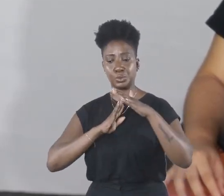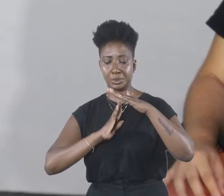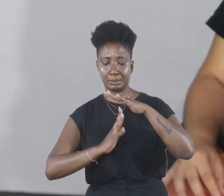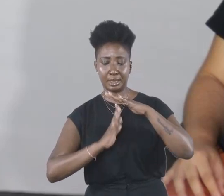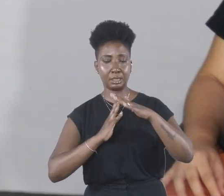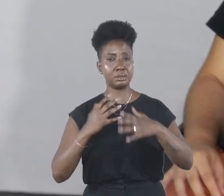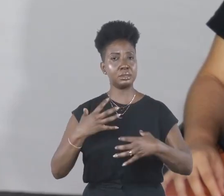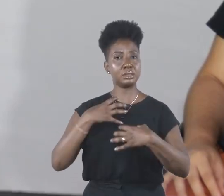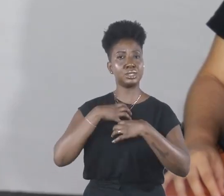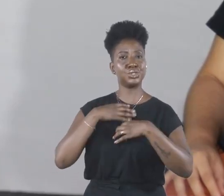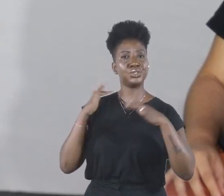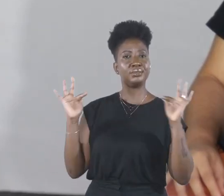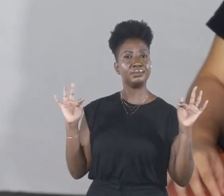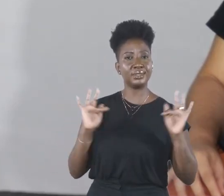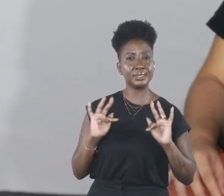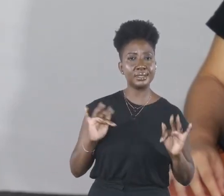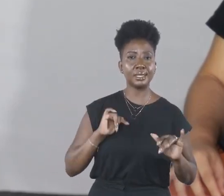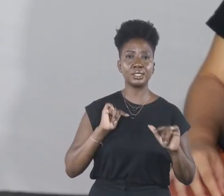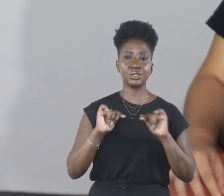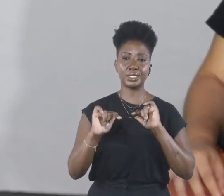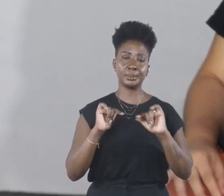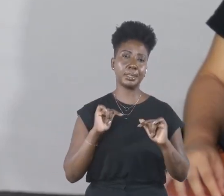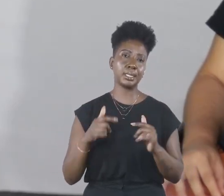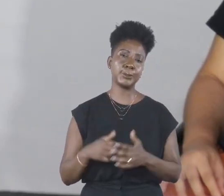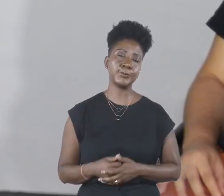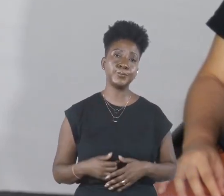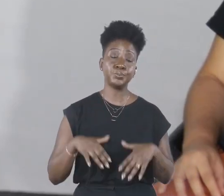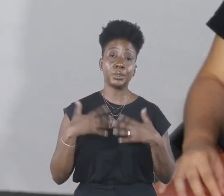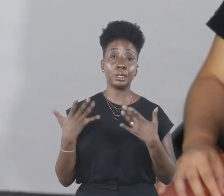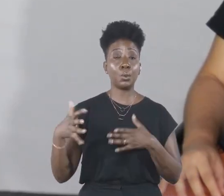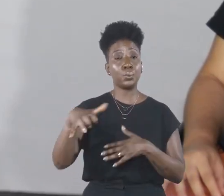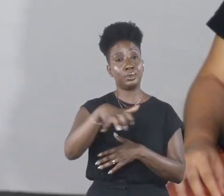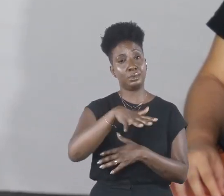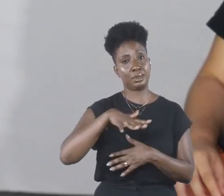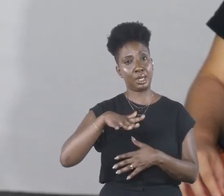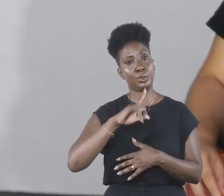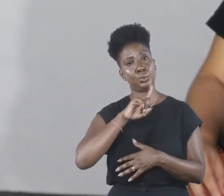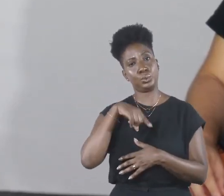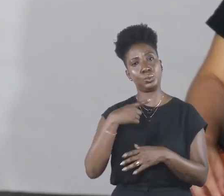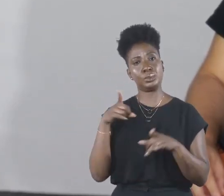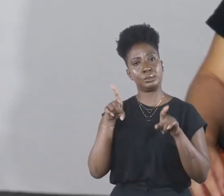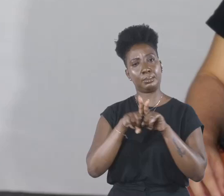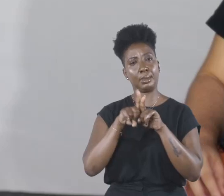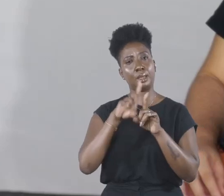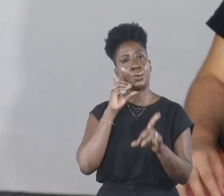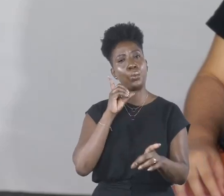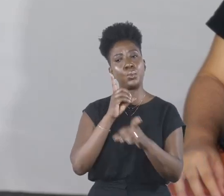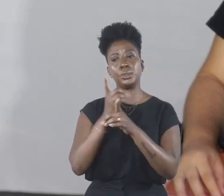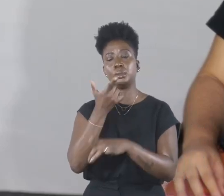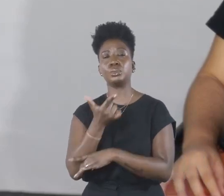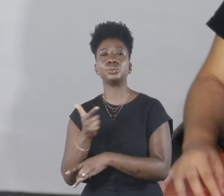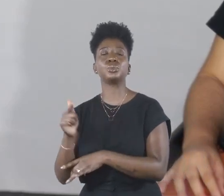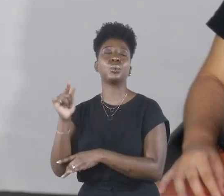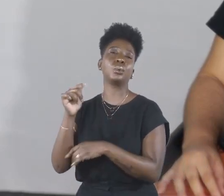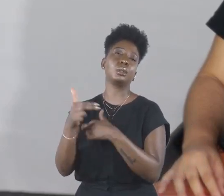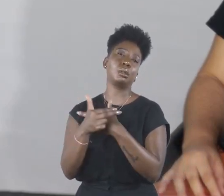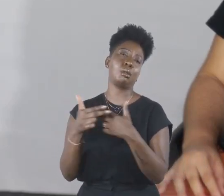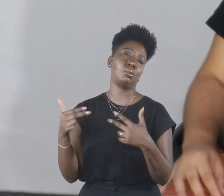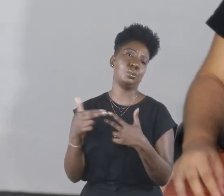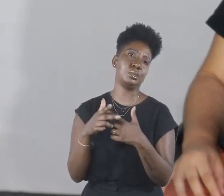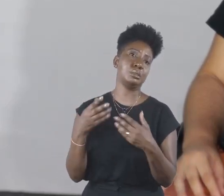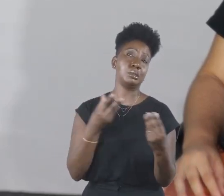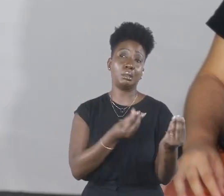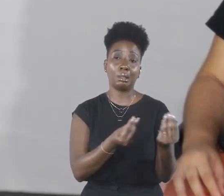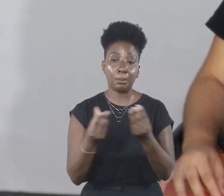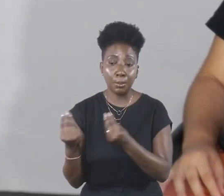os imigrantes mais felizes, trabalhando, ser feliz. E dentro dessa coisa, a gente descobriu um outro produto, que é os